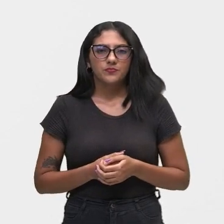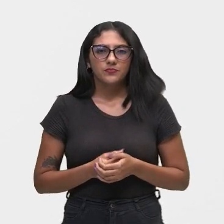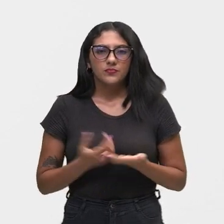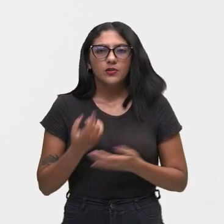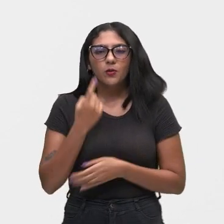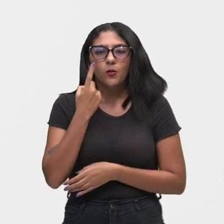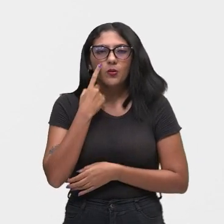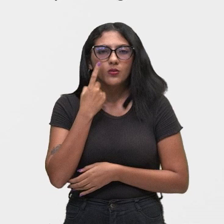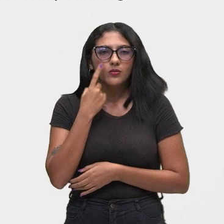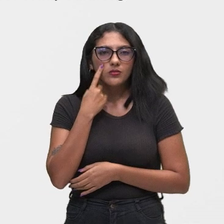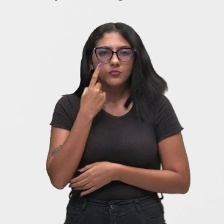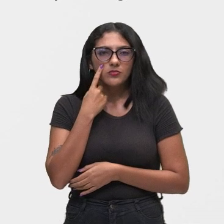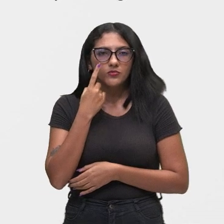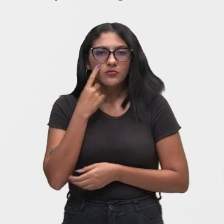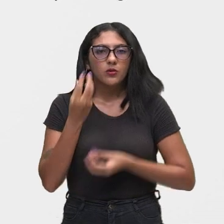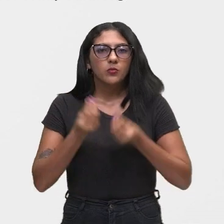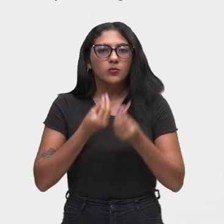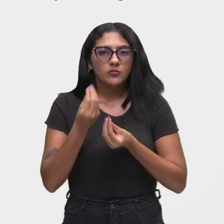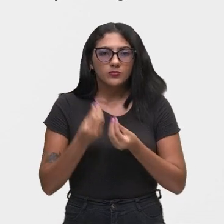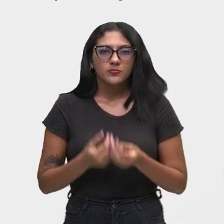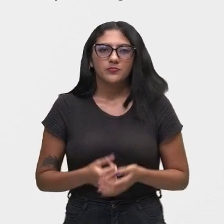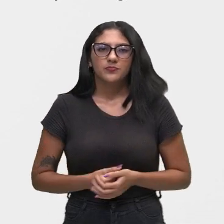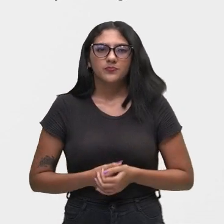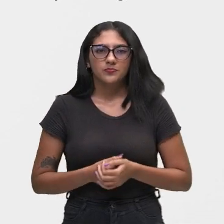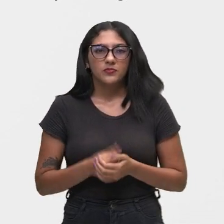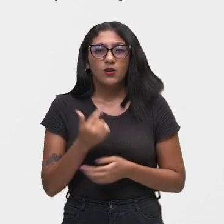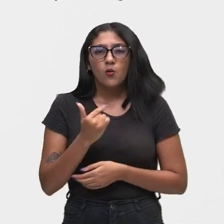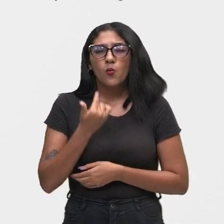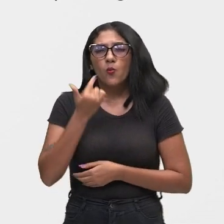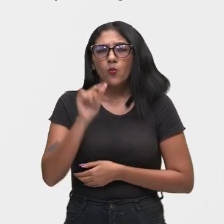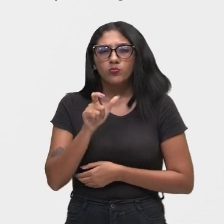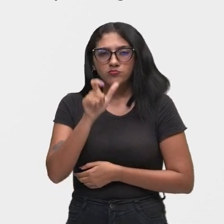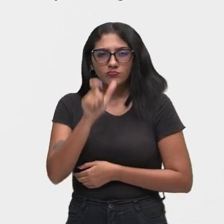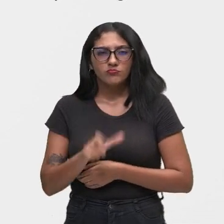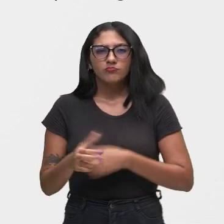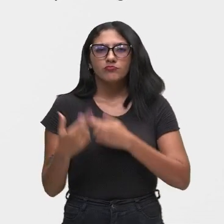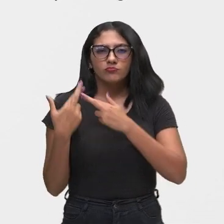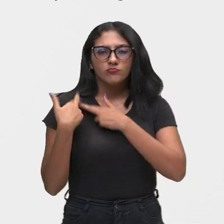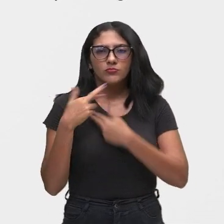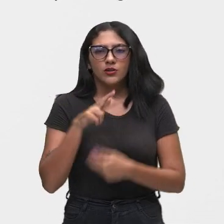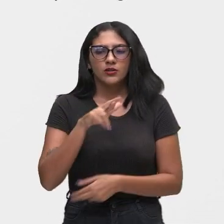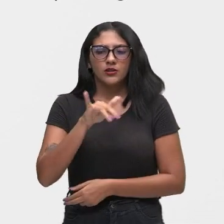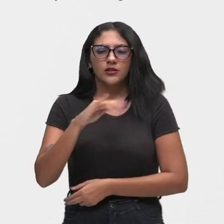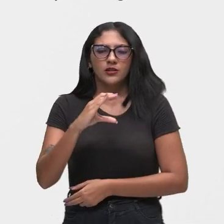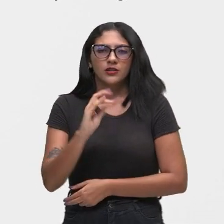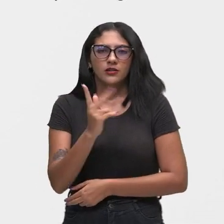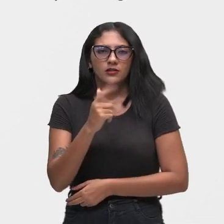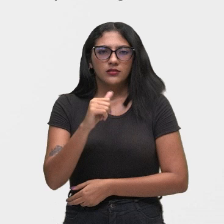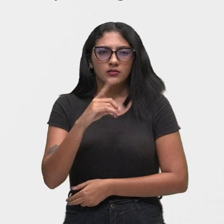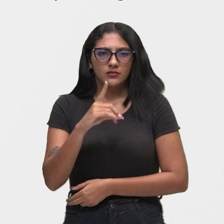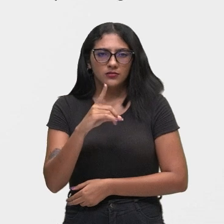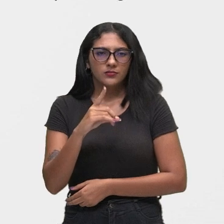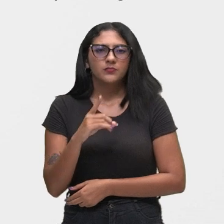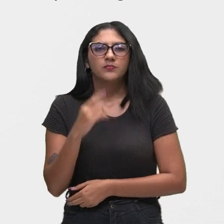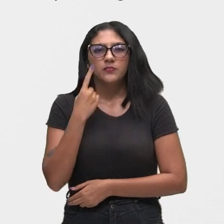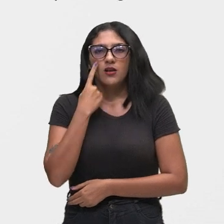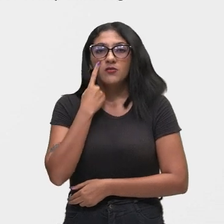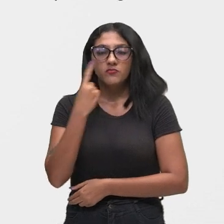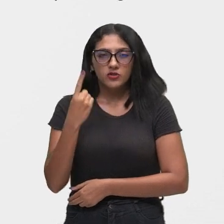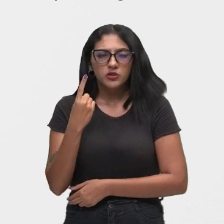Richard Trevithick, creio que é assim, pegou a máquina a vapor de